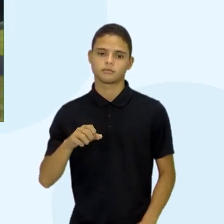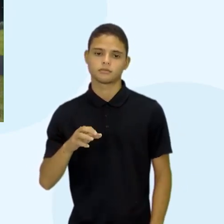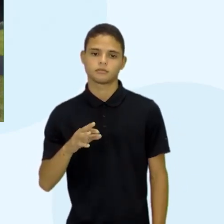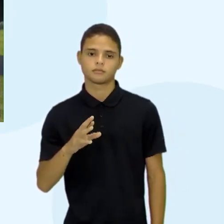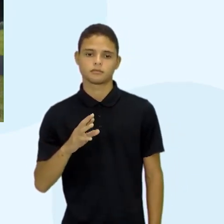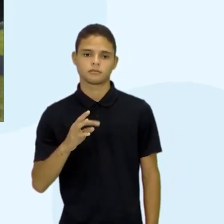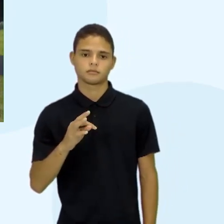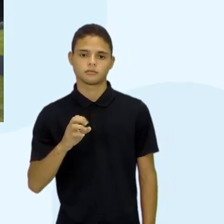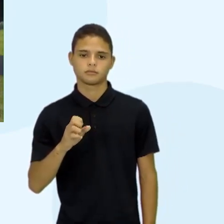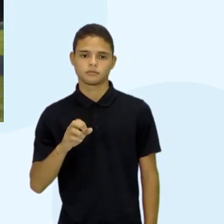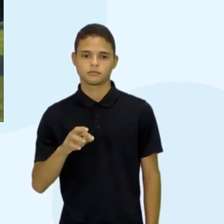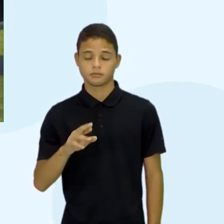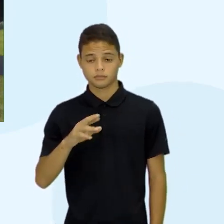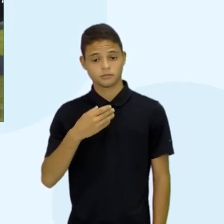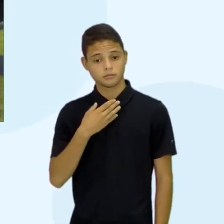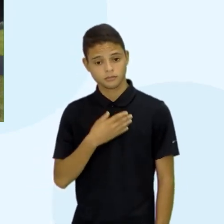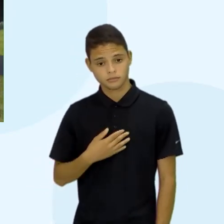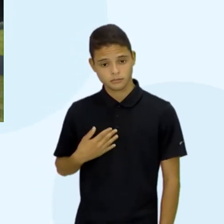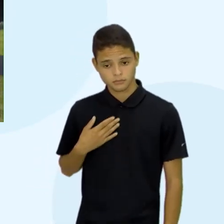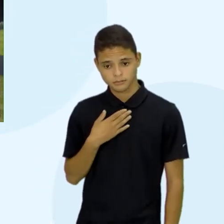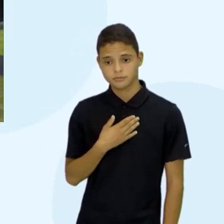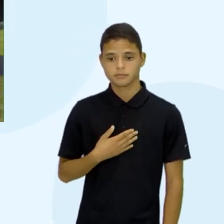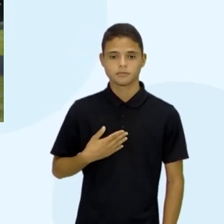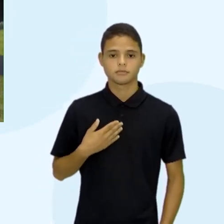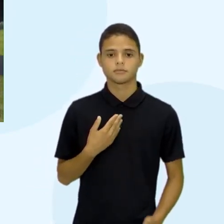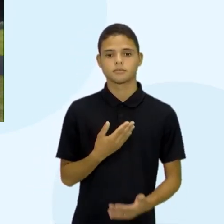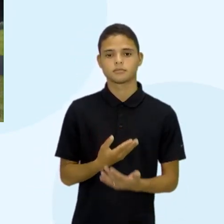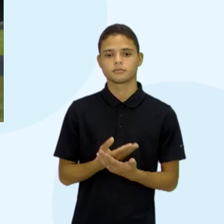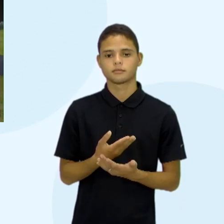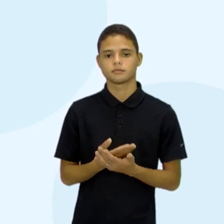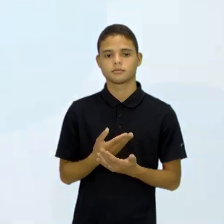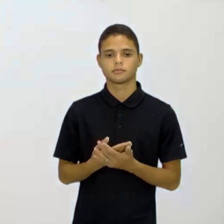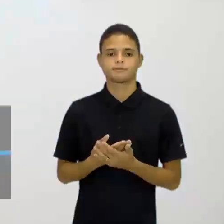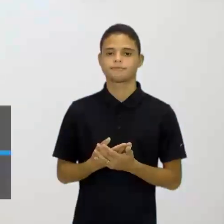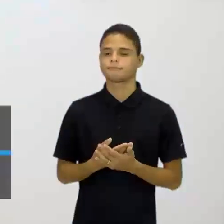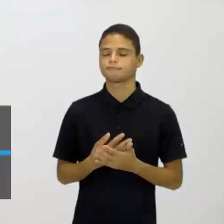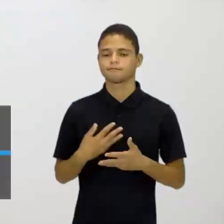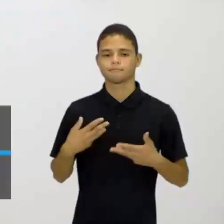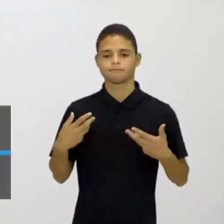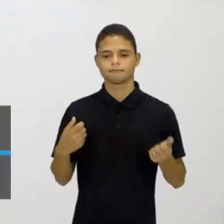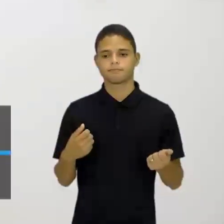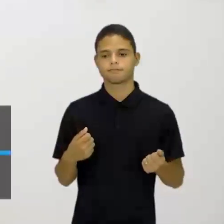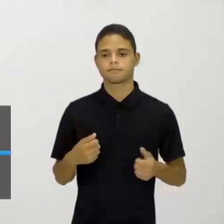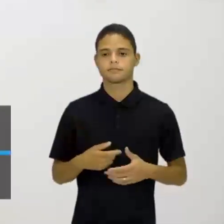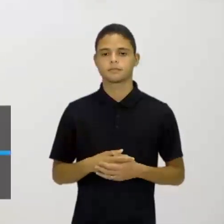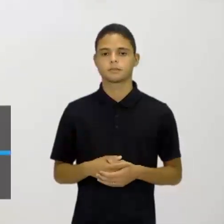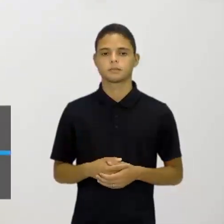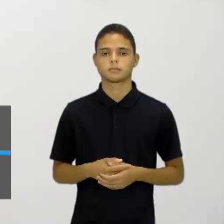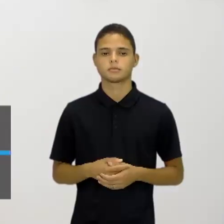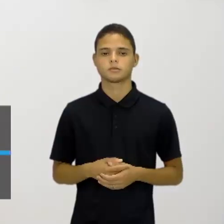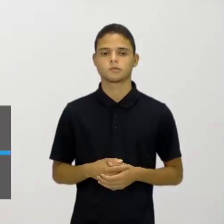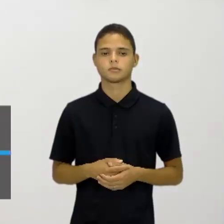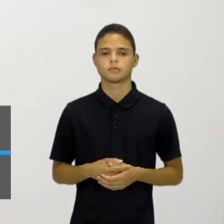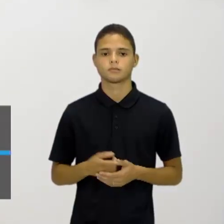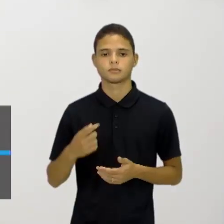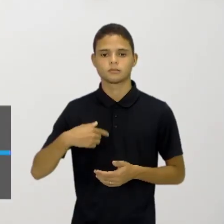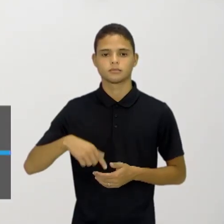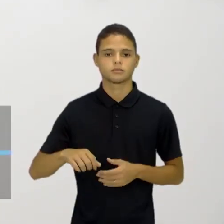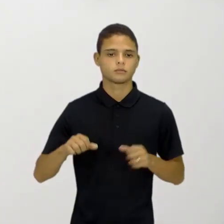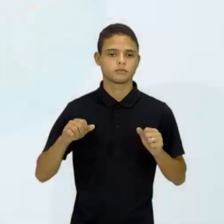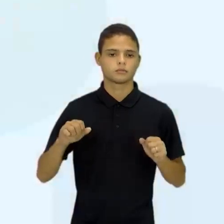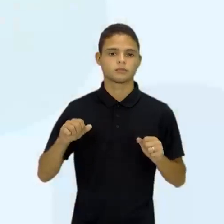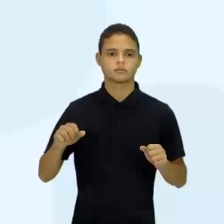olha eu gostei muito dessa aula são de sensacional eu vou ficando por aqui a gente pode